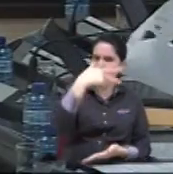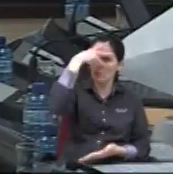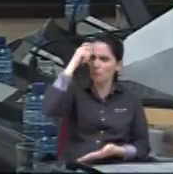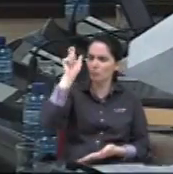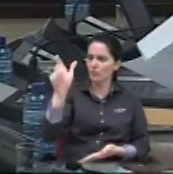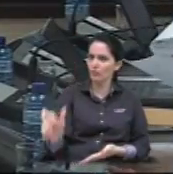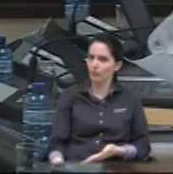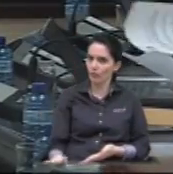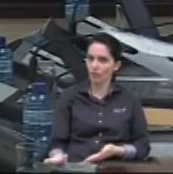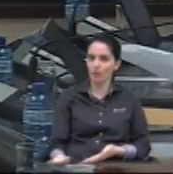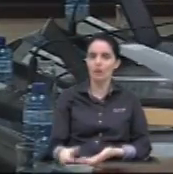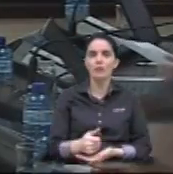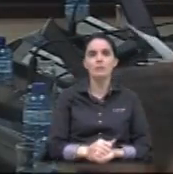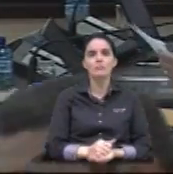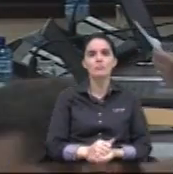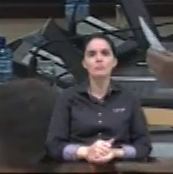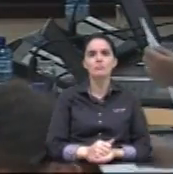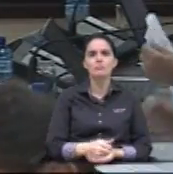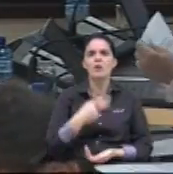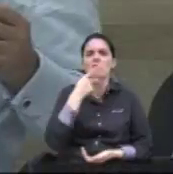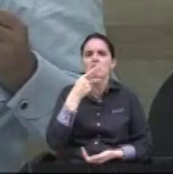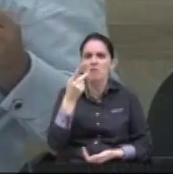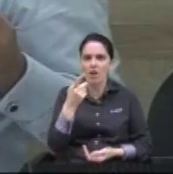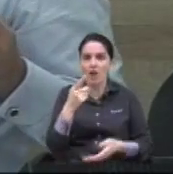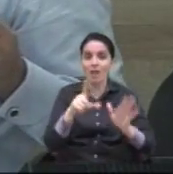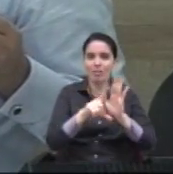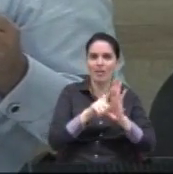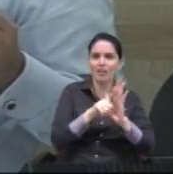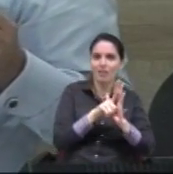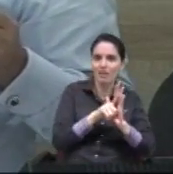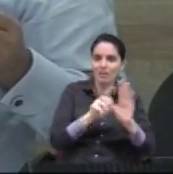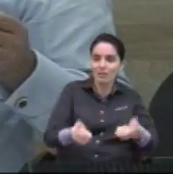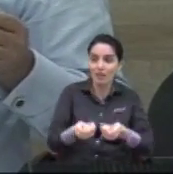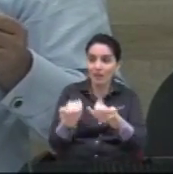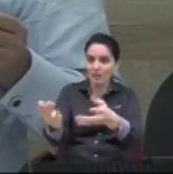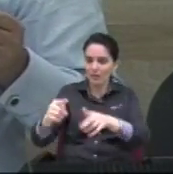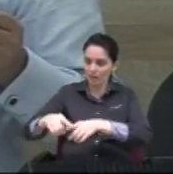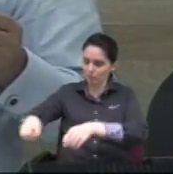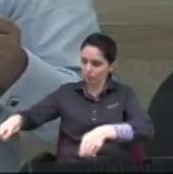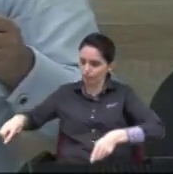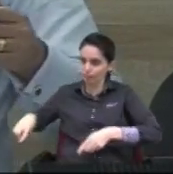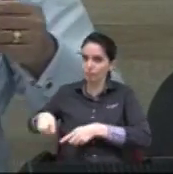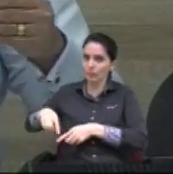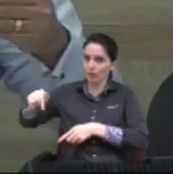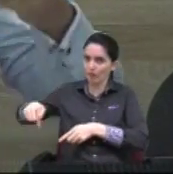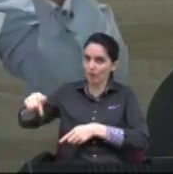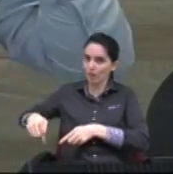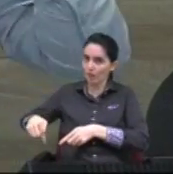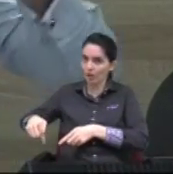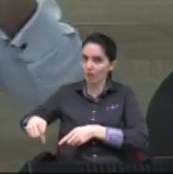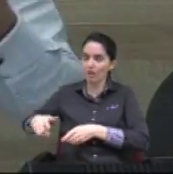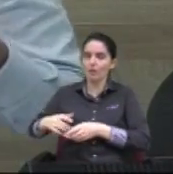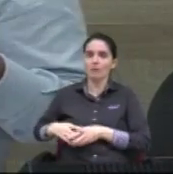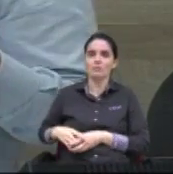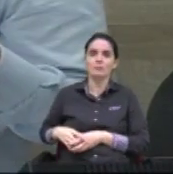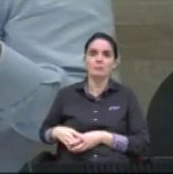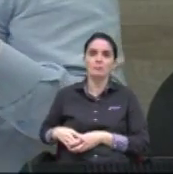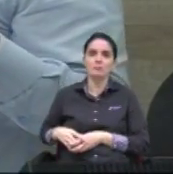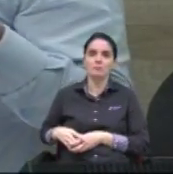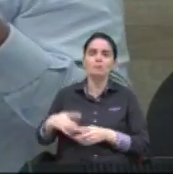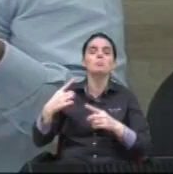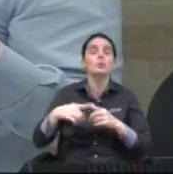cá esta lei fazendo a doação do terreno lá do Jardim Lagoa Nova para que o Estado